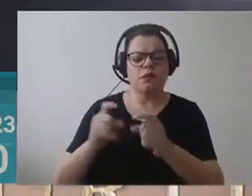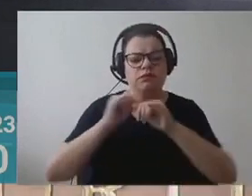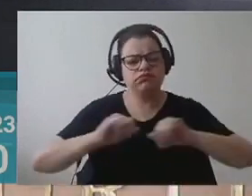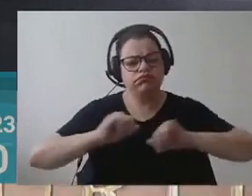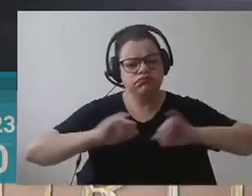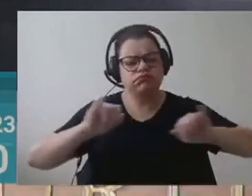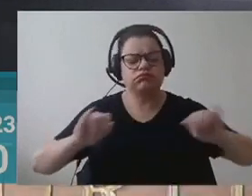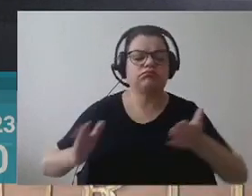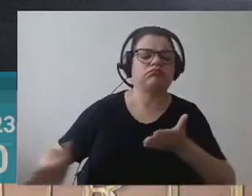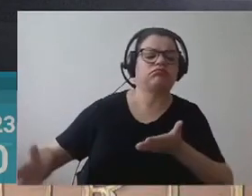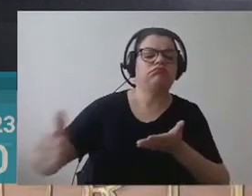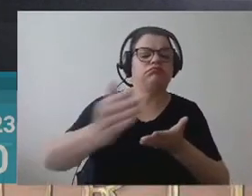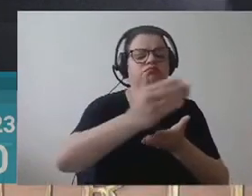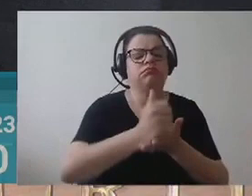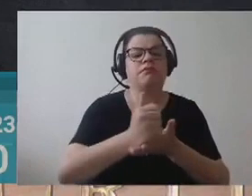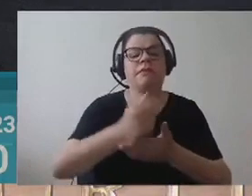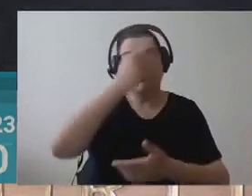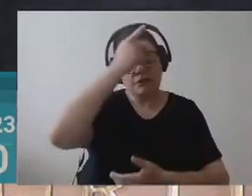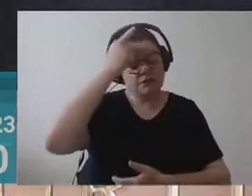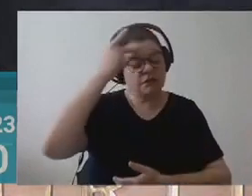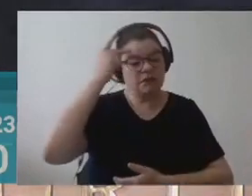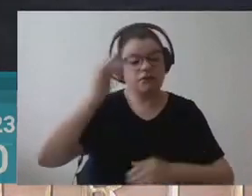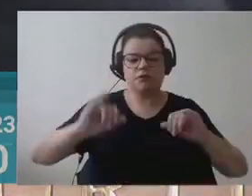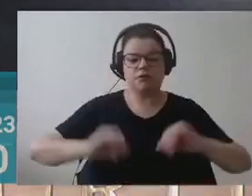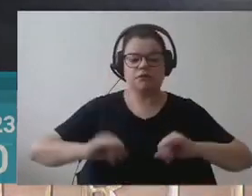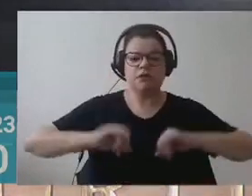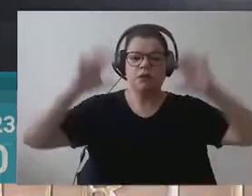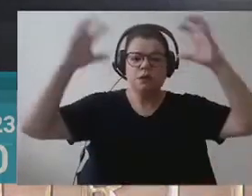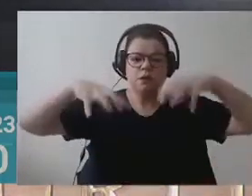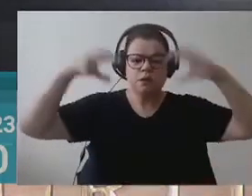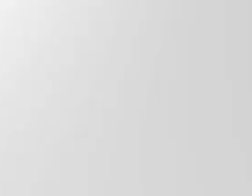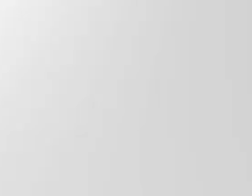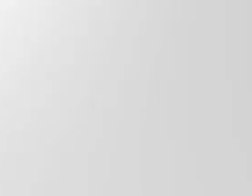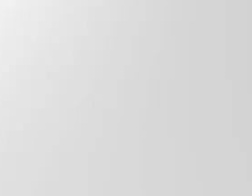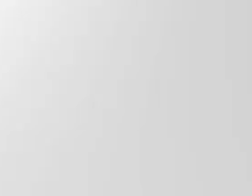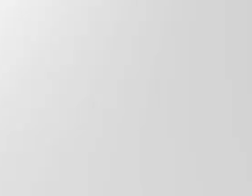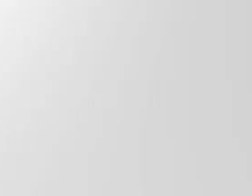e doação para as vítimas dos fortes temporais no estado do Rio Grande do Sul.